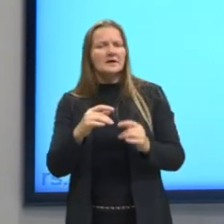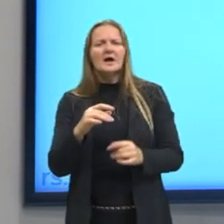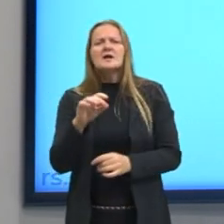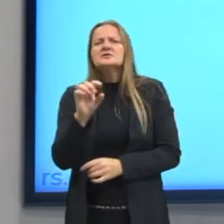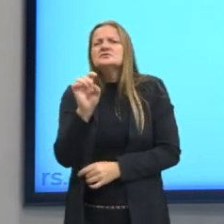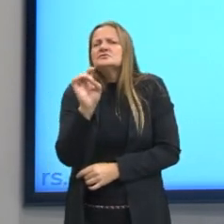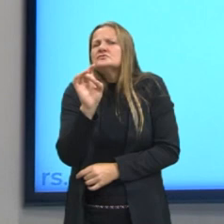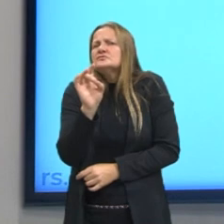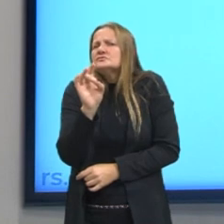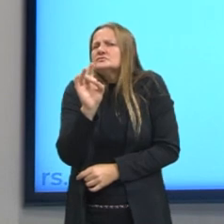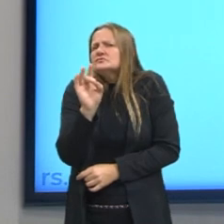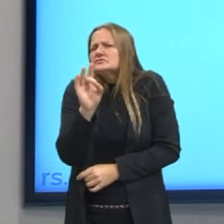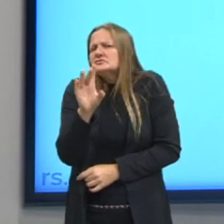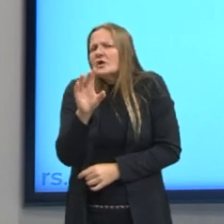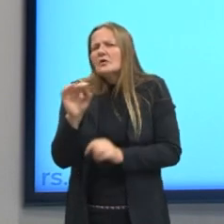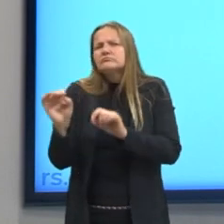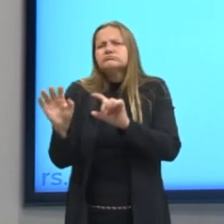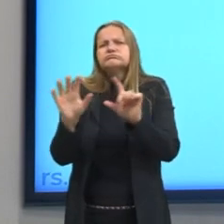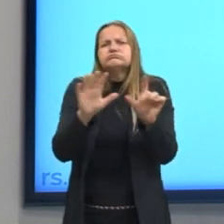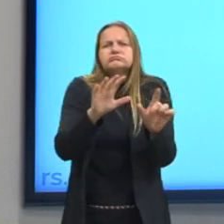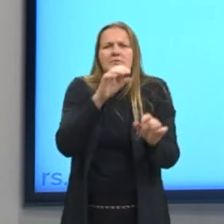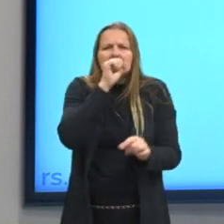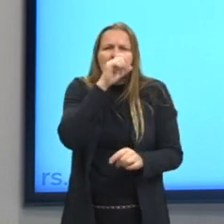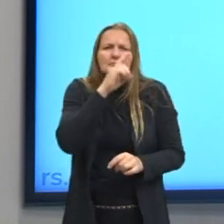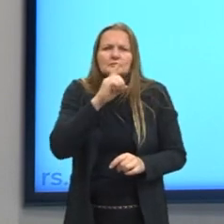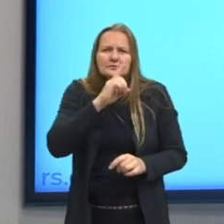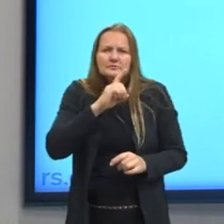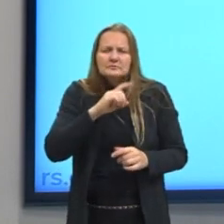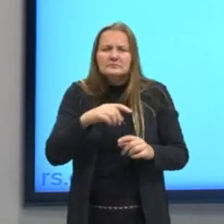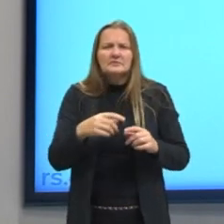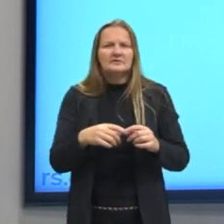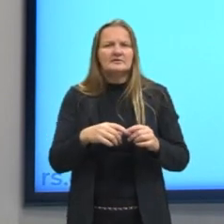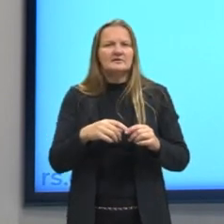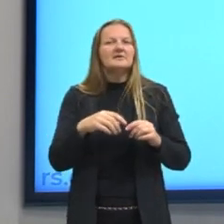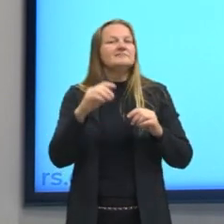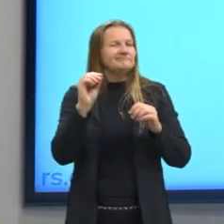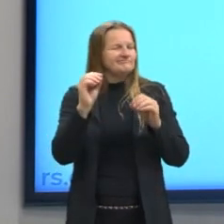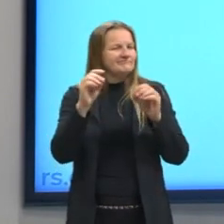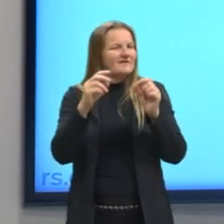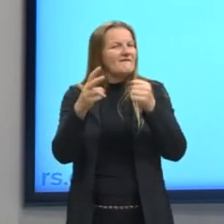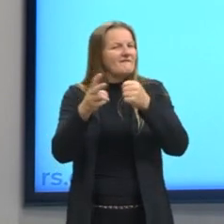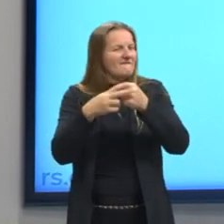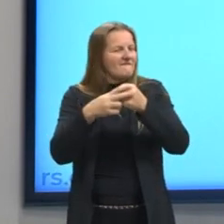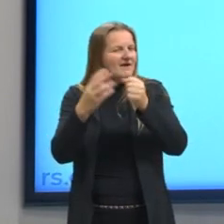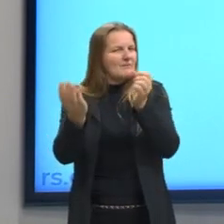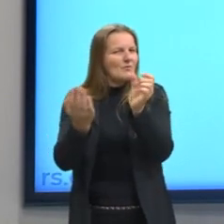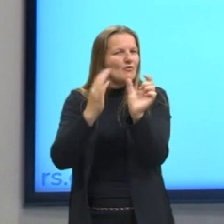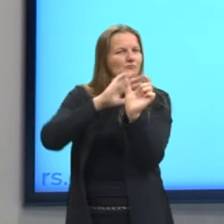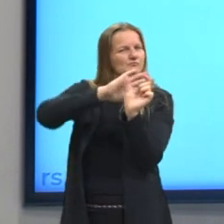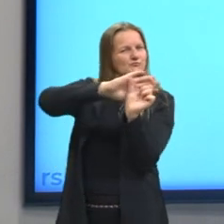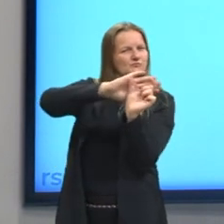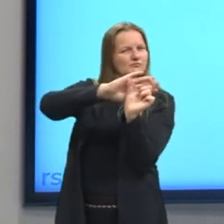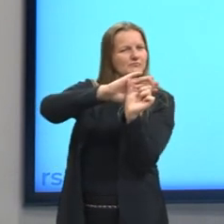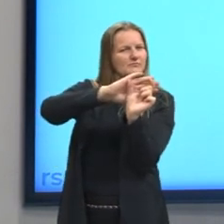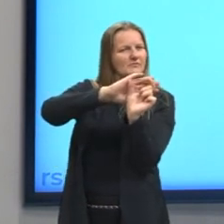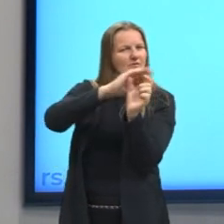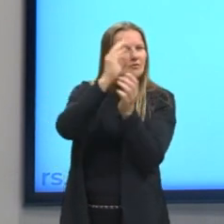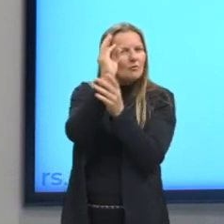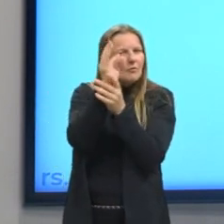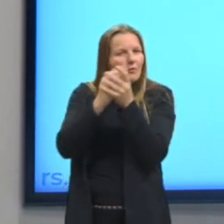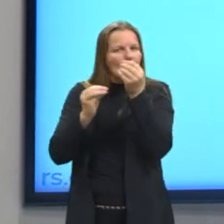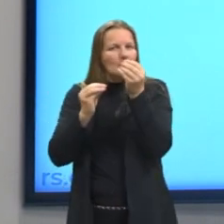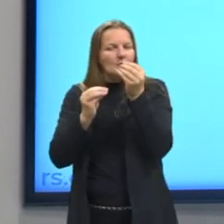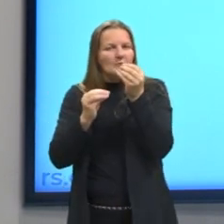apenas nos finais de semana em lípsia linha é usada por útil verbo Onde ele fica subentendido